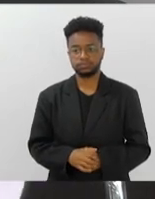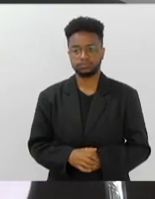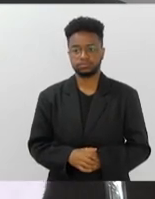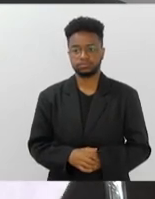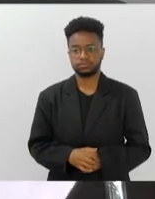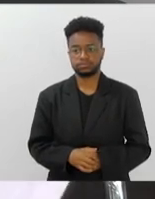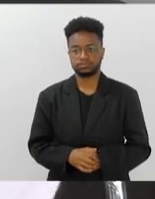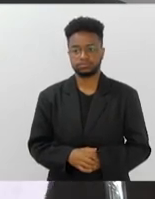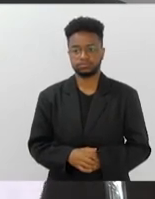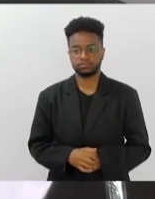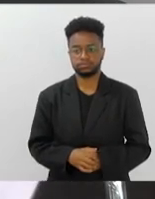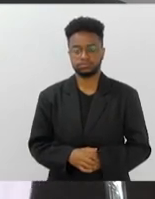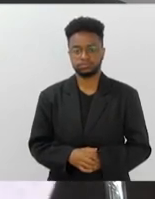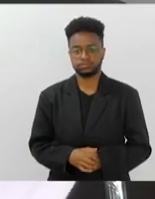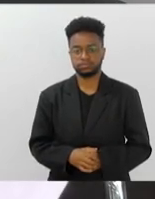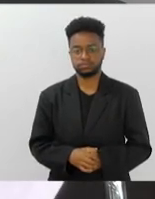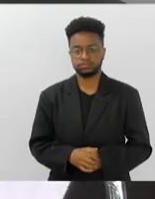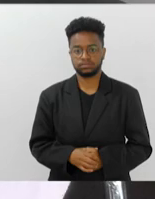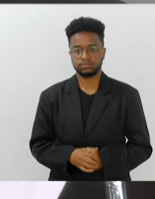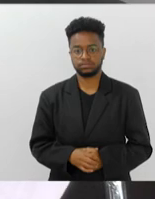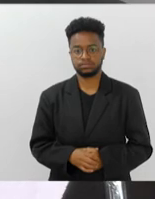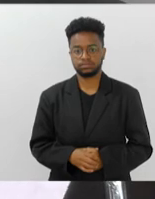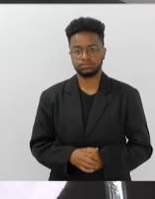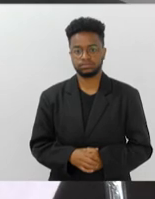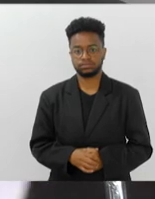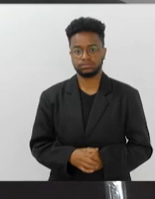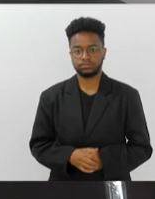nós tivemos que,